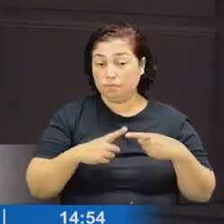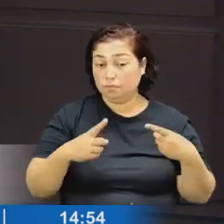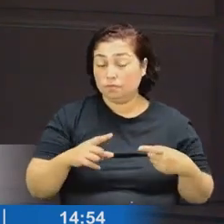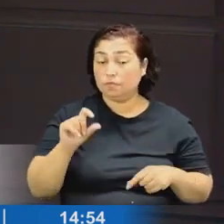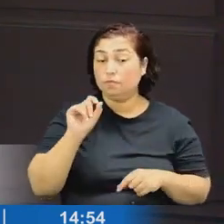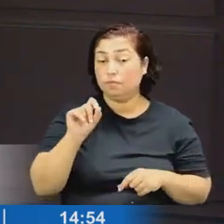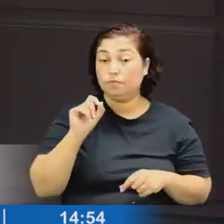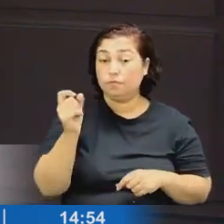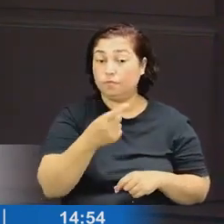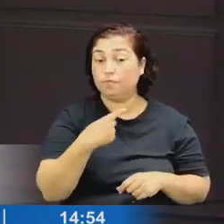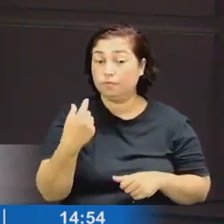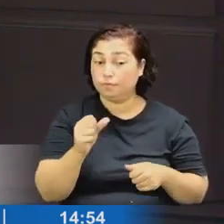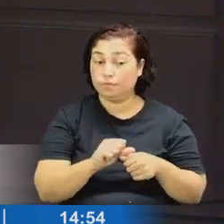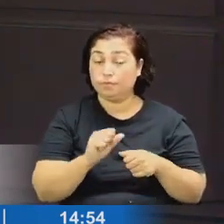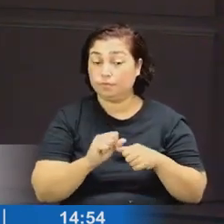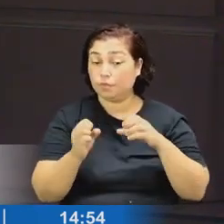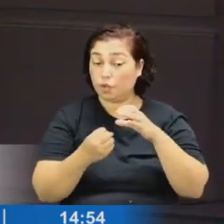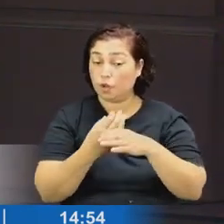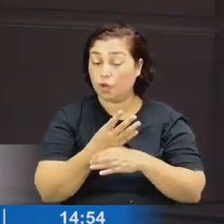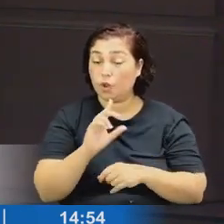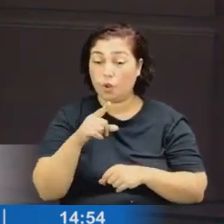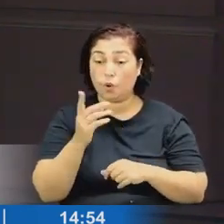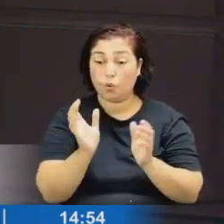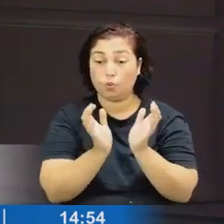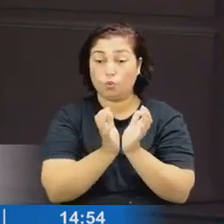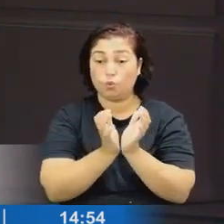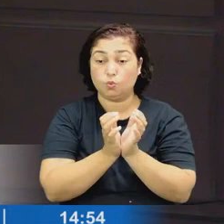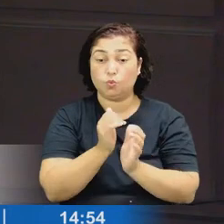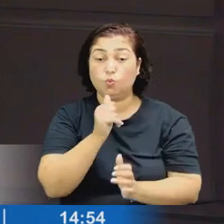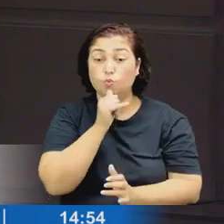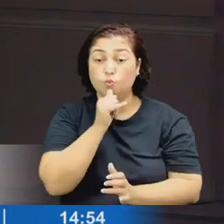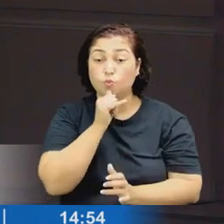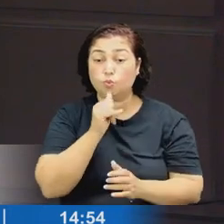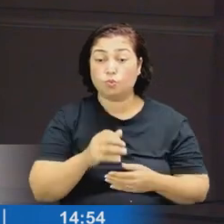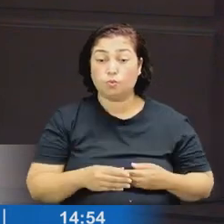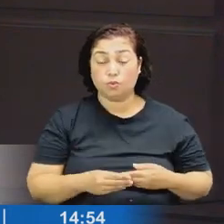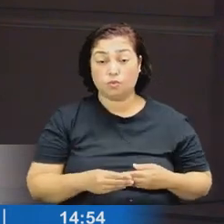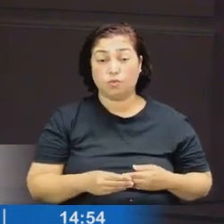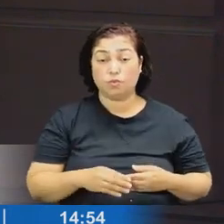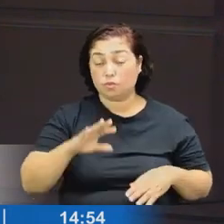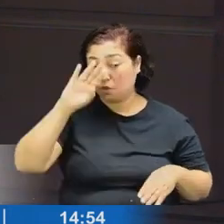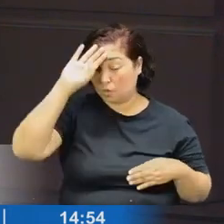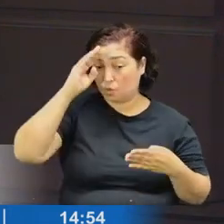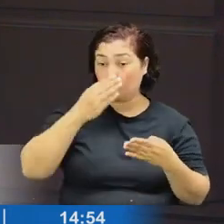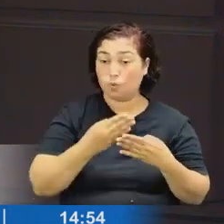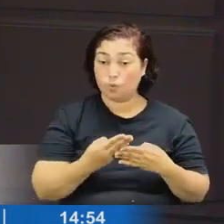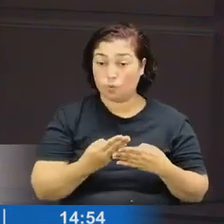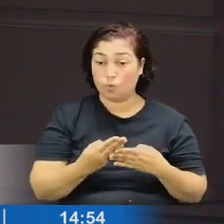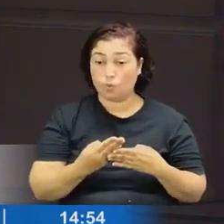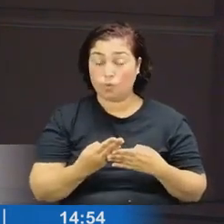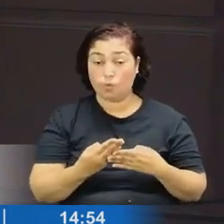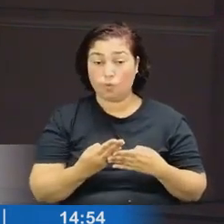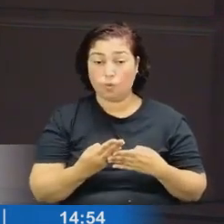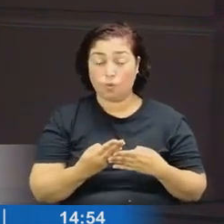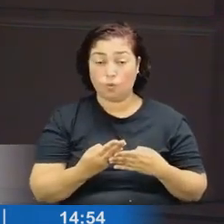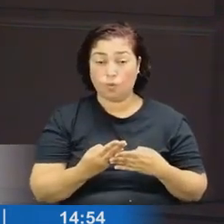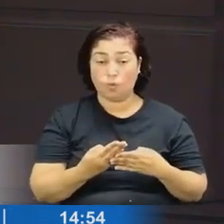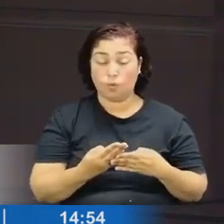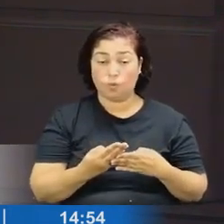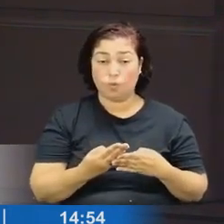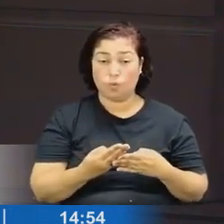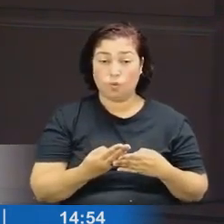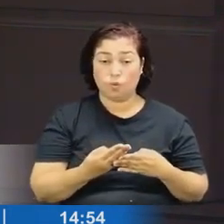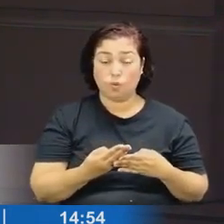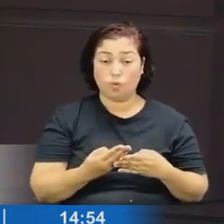aí que que a gente faz queria outros grupos né Por exemplo eu acho que é meio falho falando